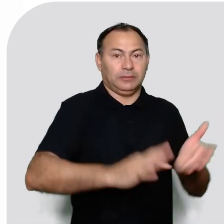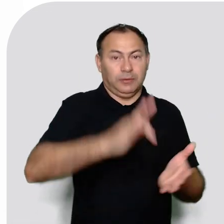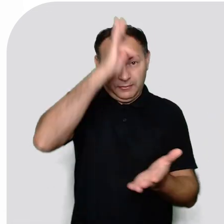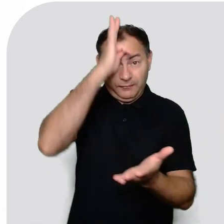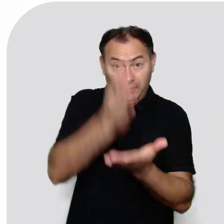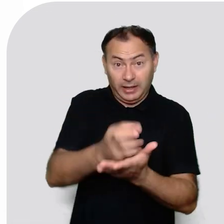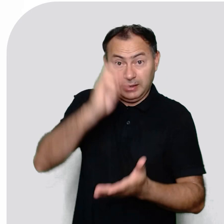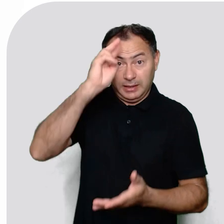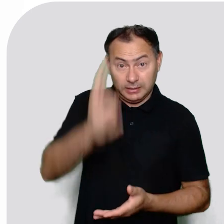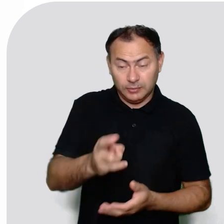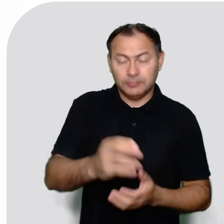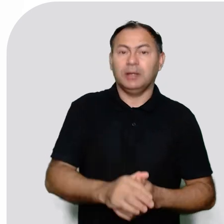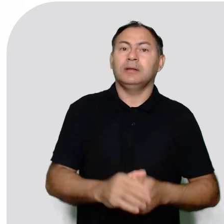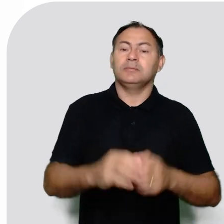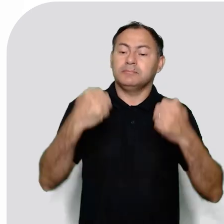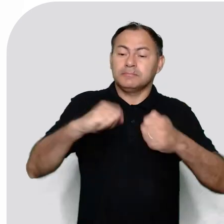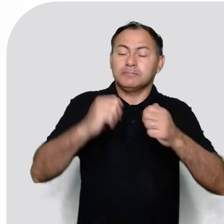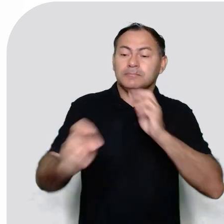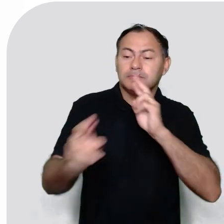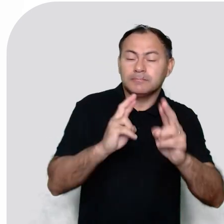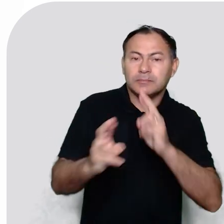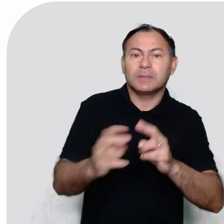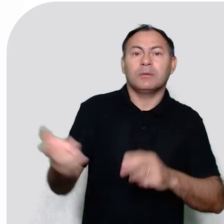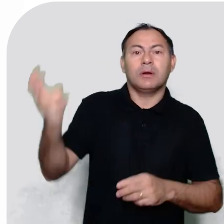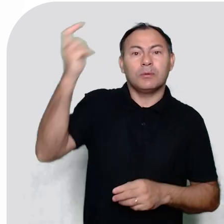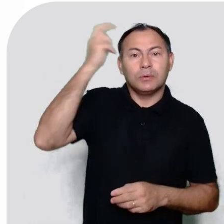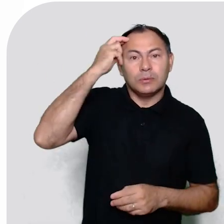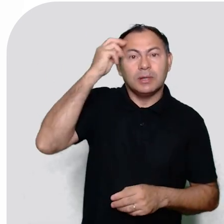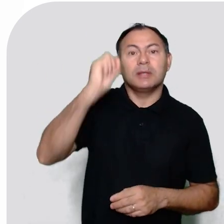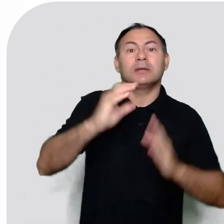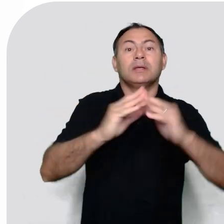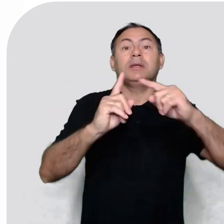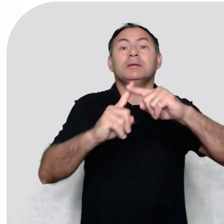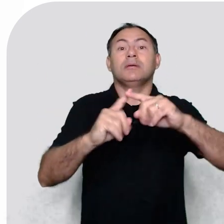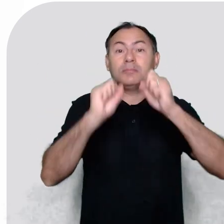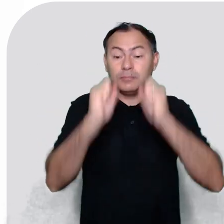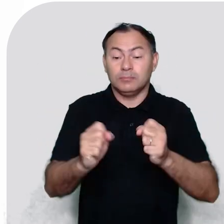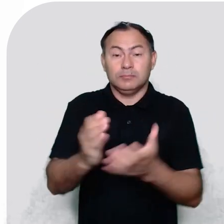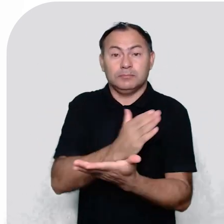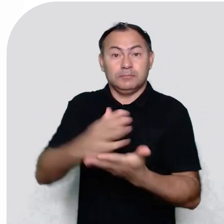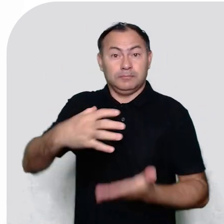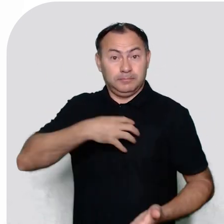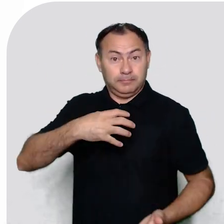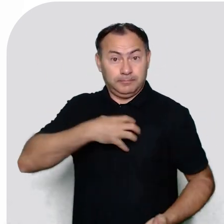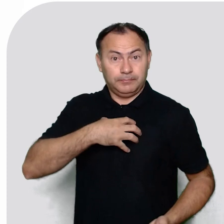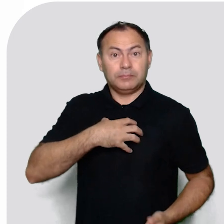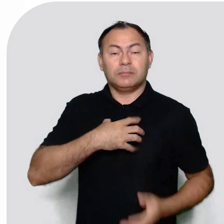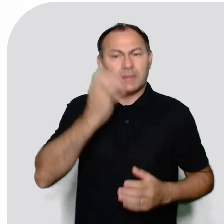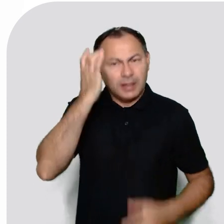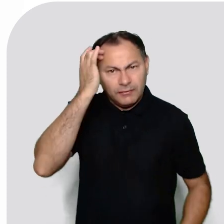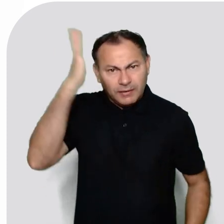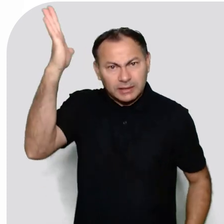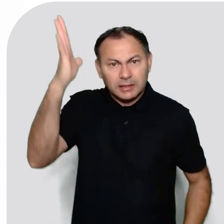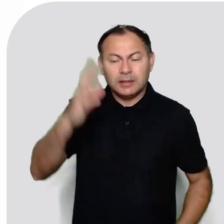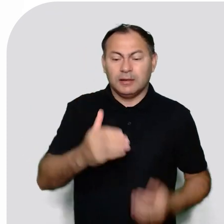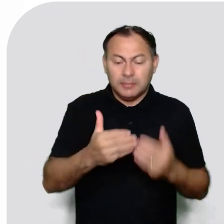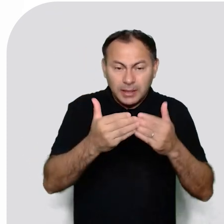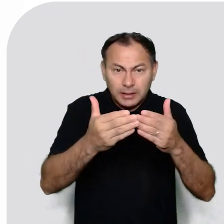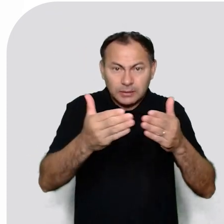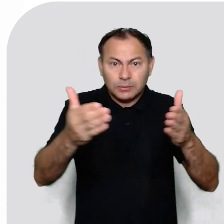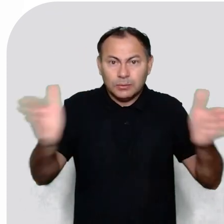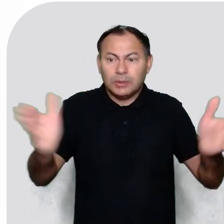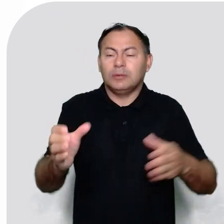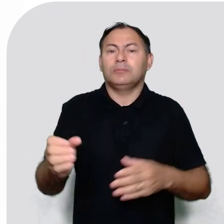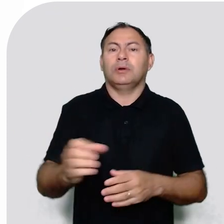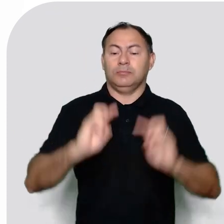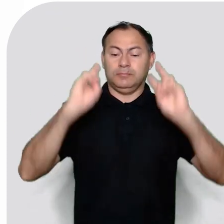reitera a necessidade de diálogo com a cultura para que a Igreja possa, de alguma forma, facilitar-lhe a abertura a